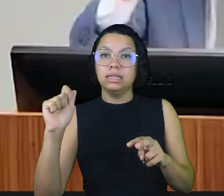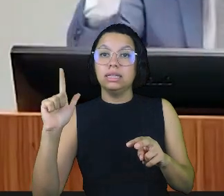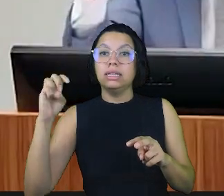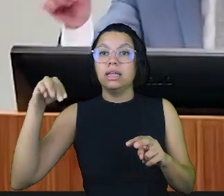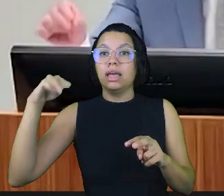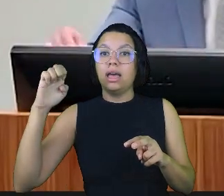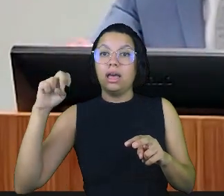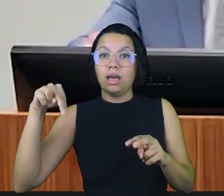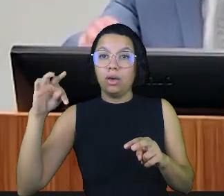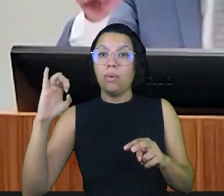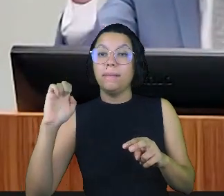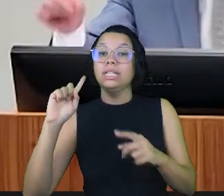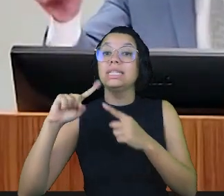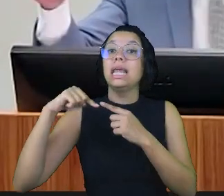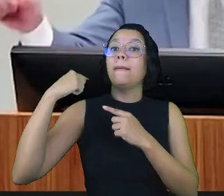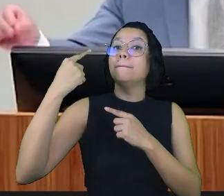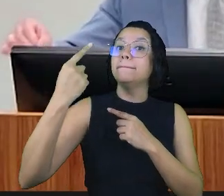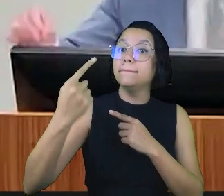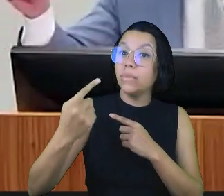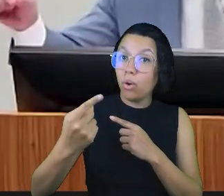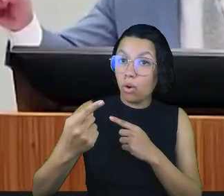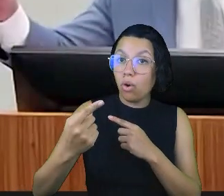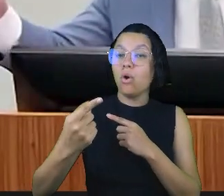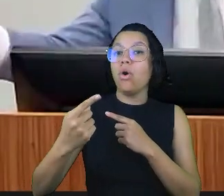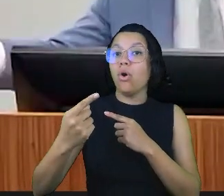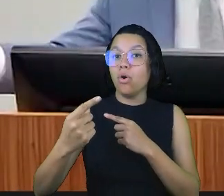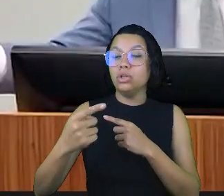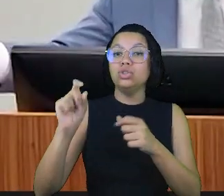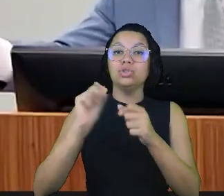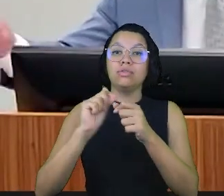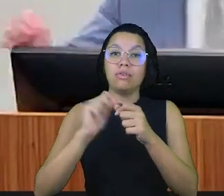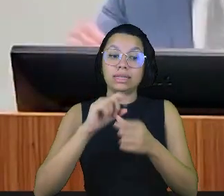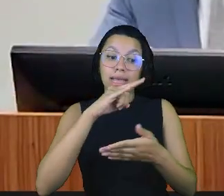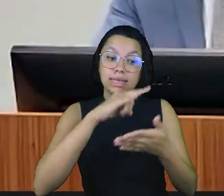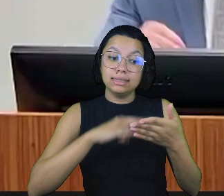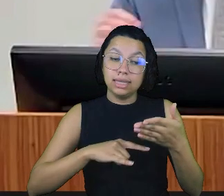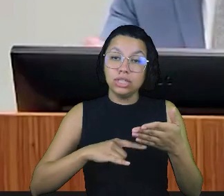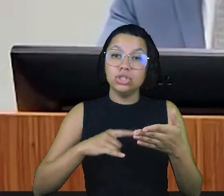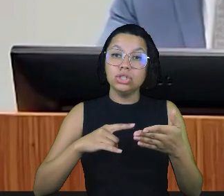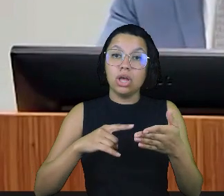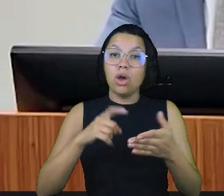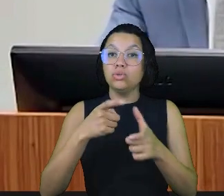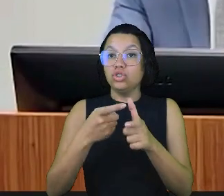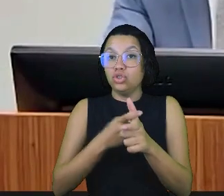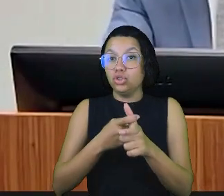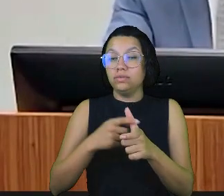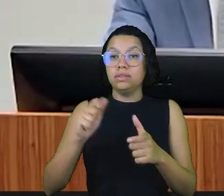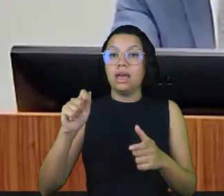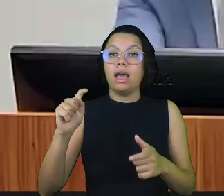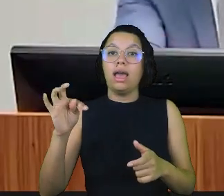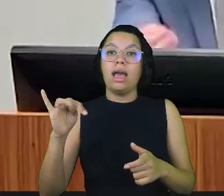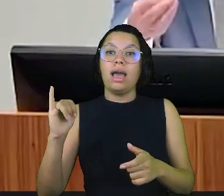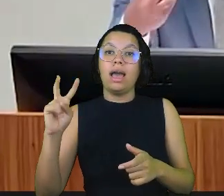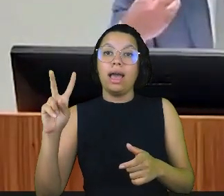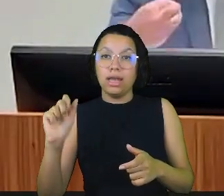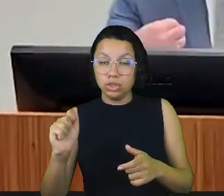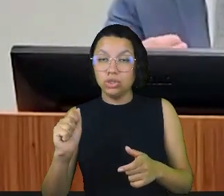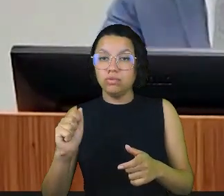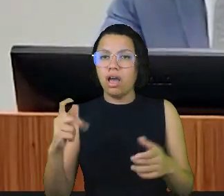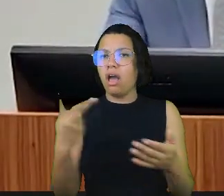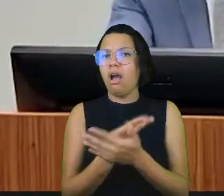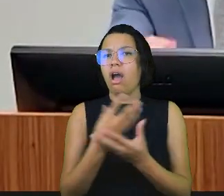apurada após a produção da certidão de dívida ativa. Isso, no mais das vezes, acontece